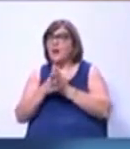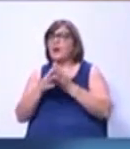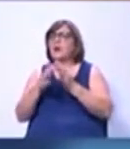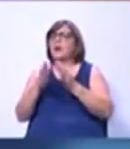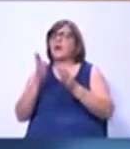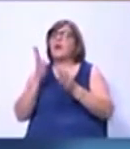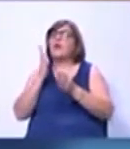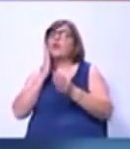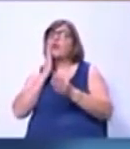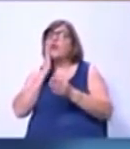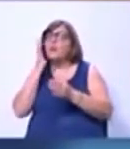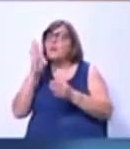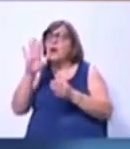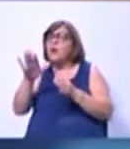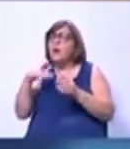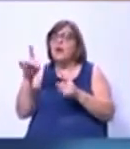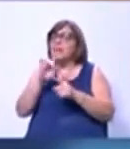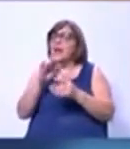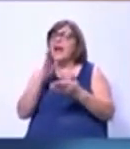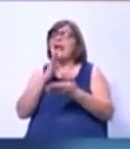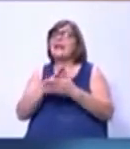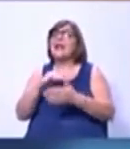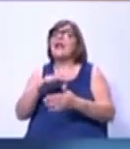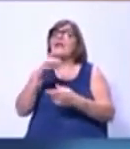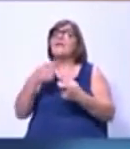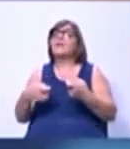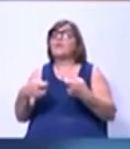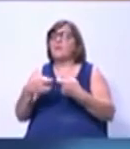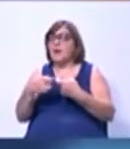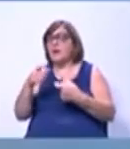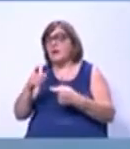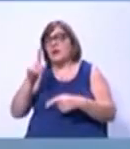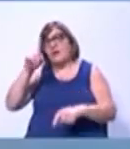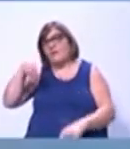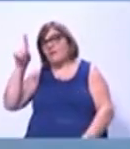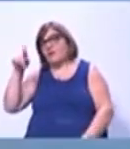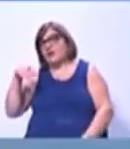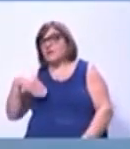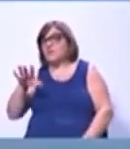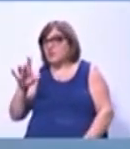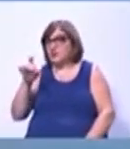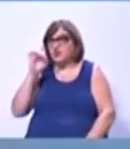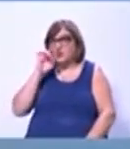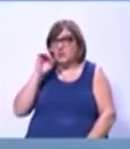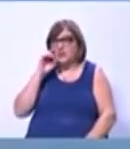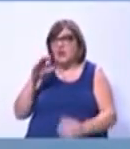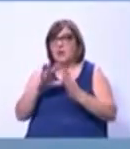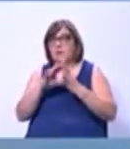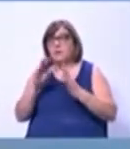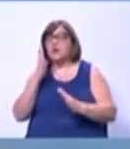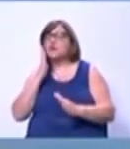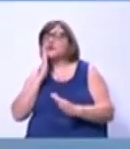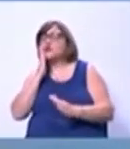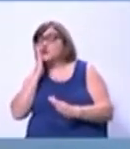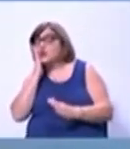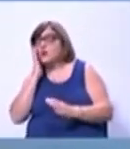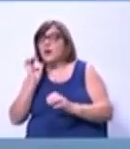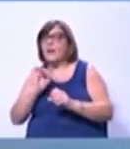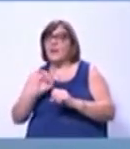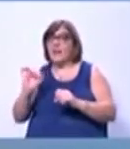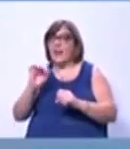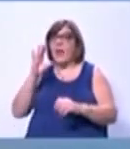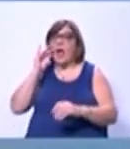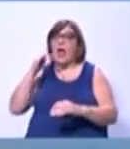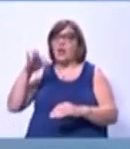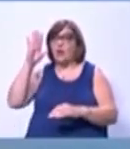não dormirem a noite toda até mais ou menos que idade? Bom, isto vai variando, mas seguramente o padrão de sono semelhante ao do